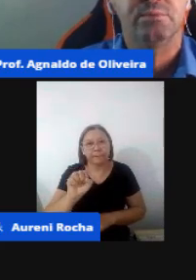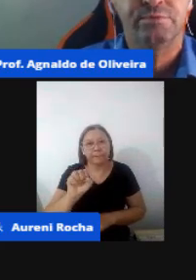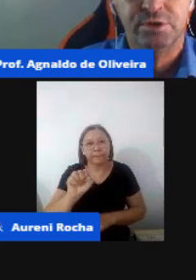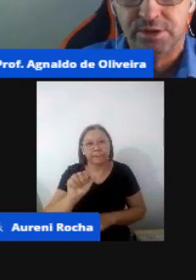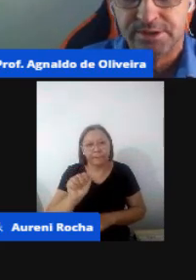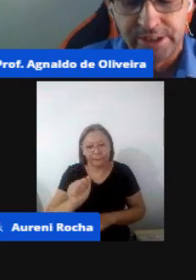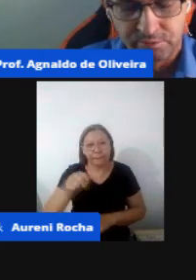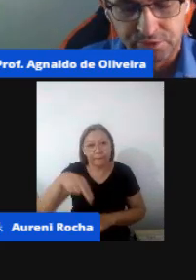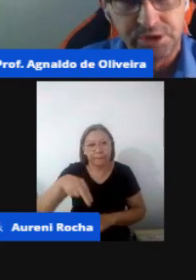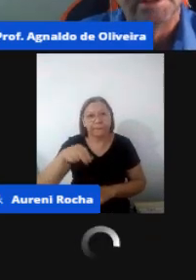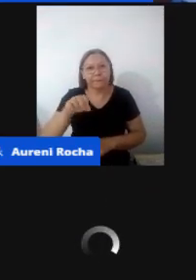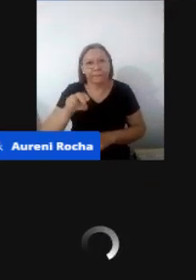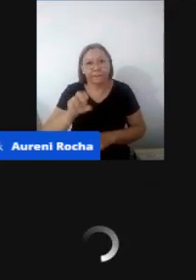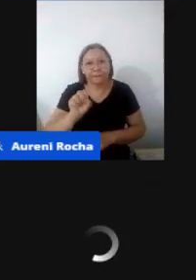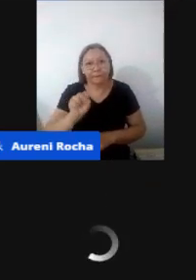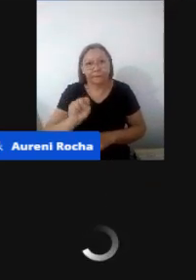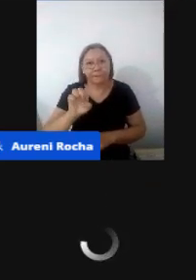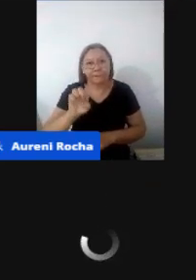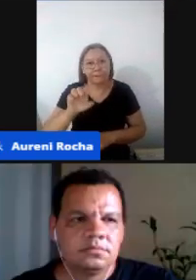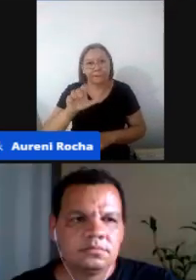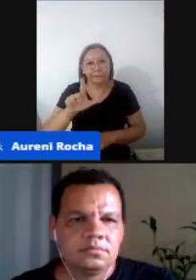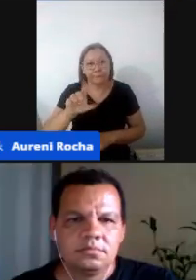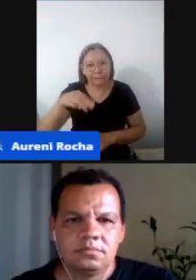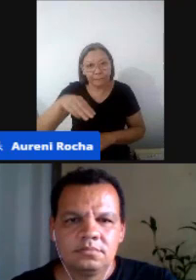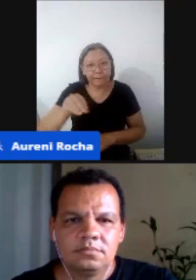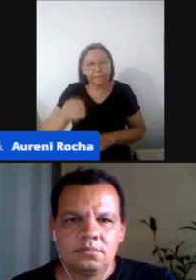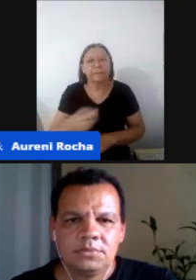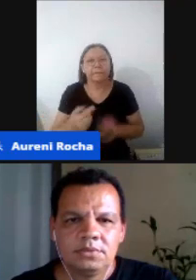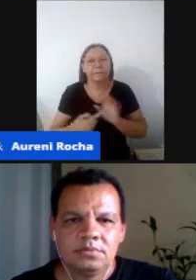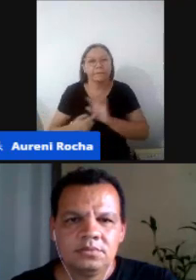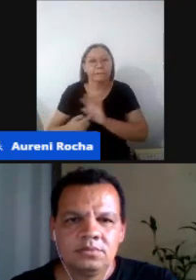formação. Professor Anselmo, por gentileza.